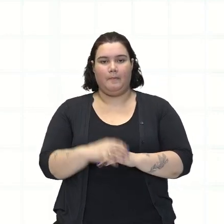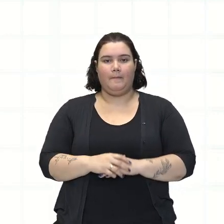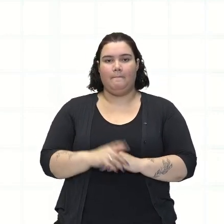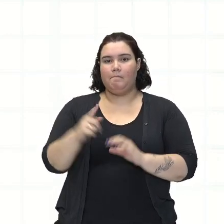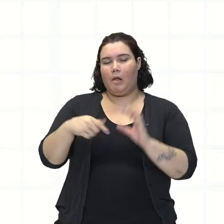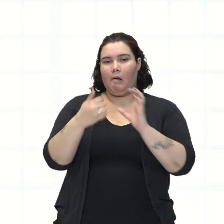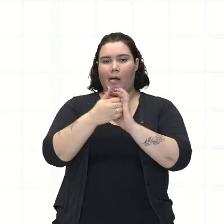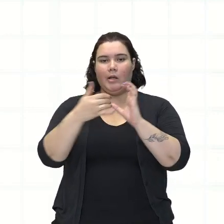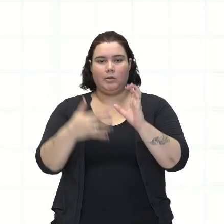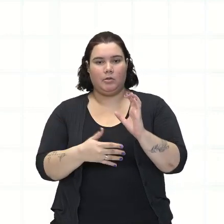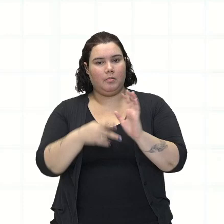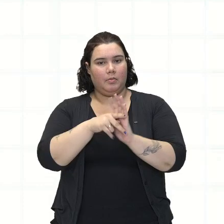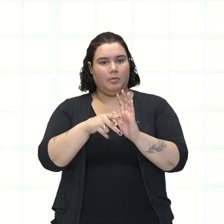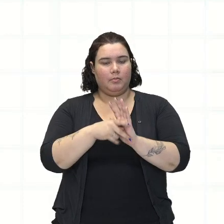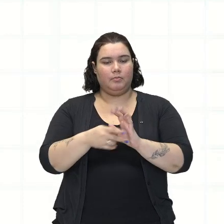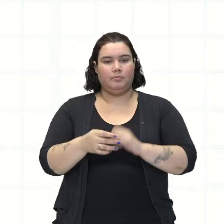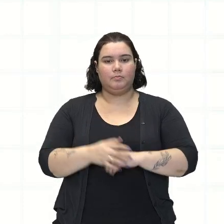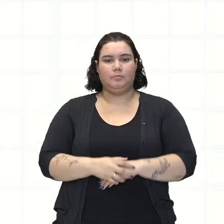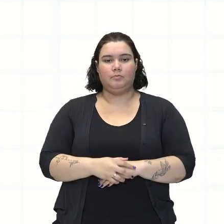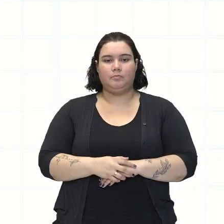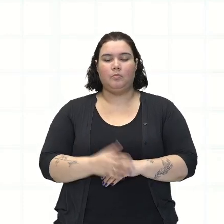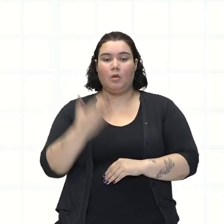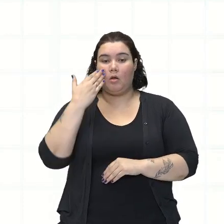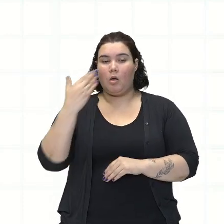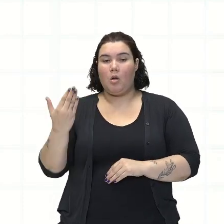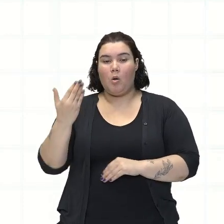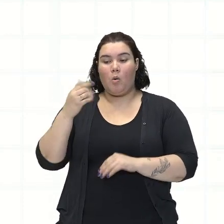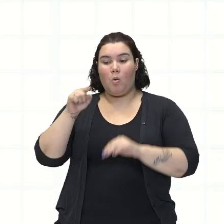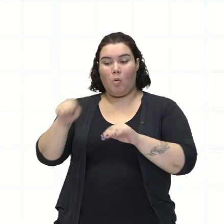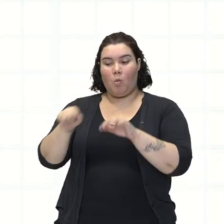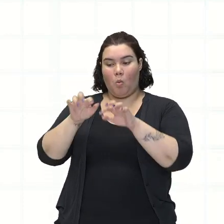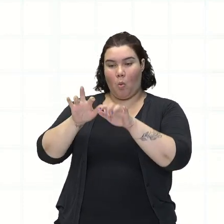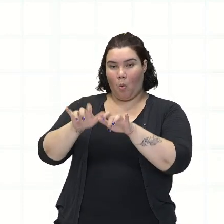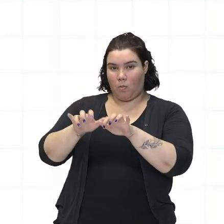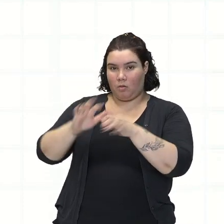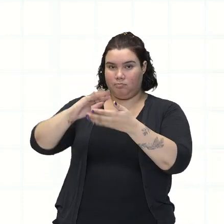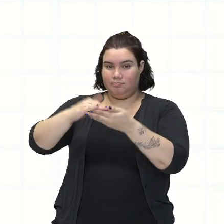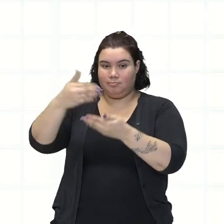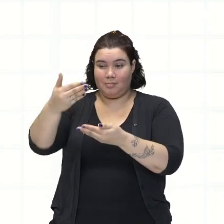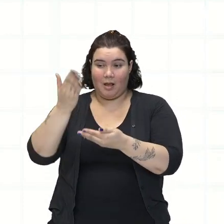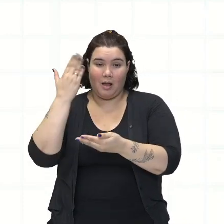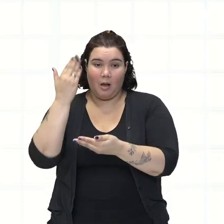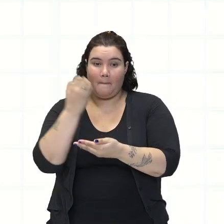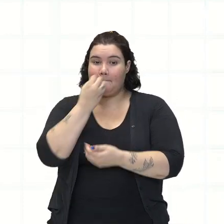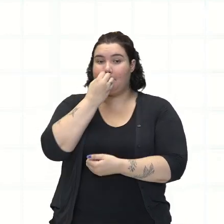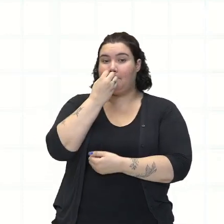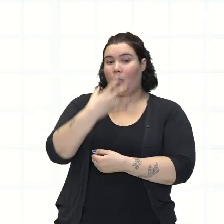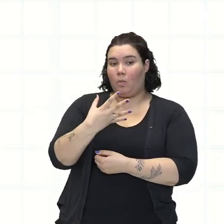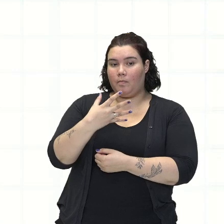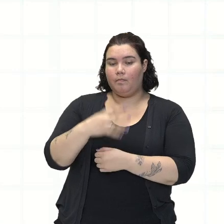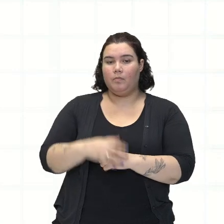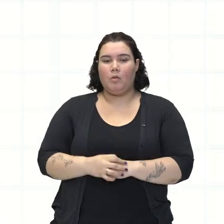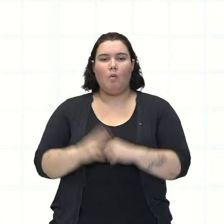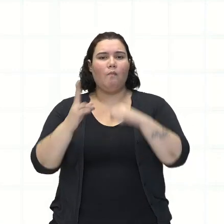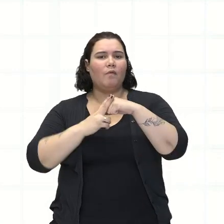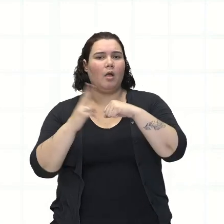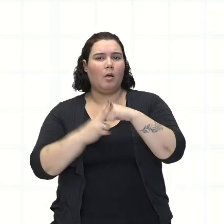aspecto, perfeito? Então olha lá, o computador era incrível. Vou identificar o meu verbo, era.